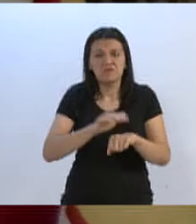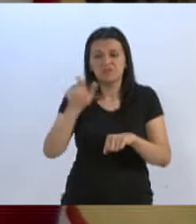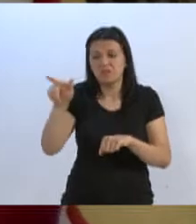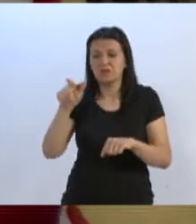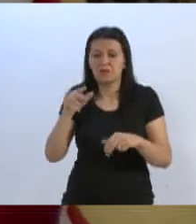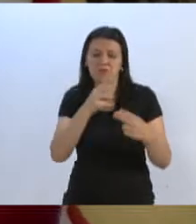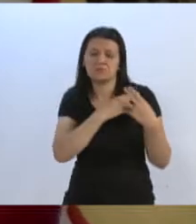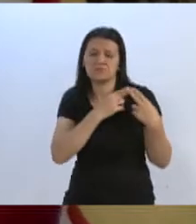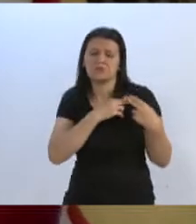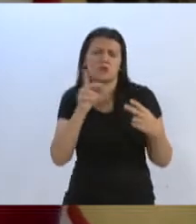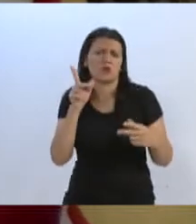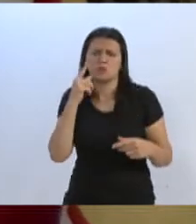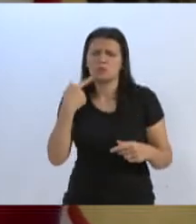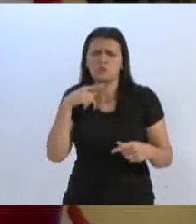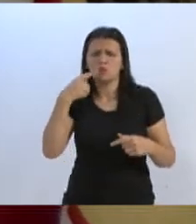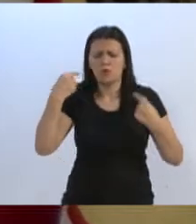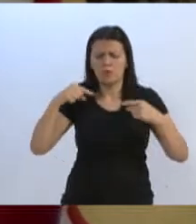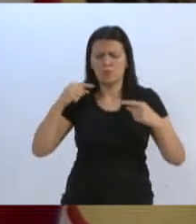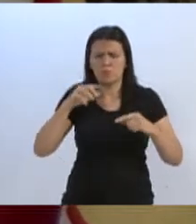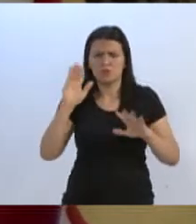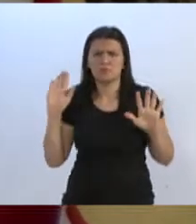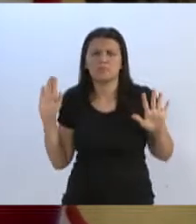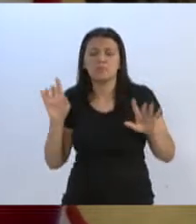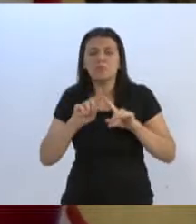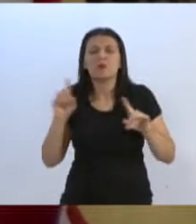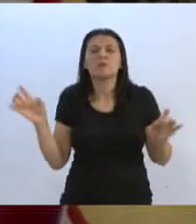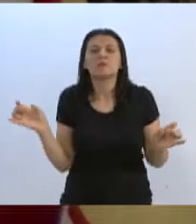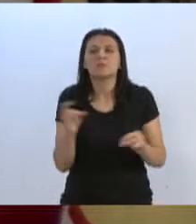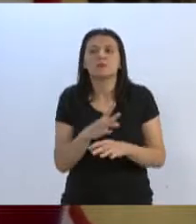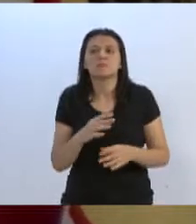aqui criticando nem A nem B. E para encerrar,